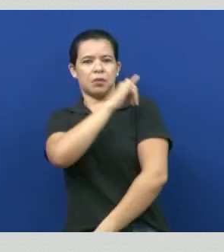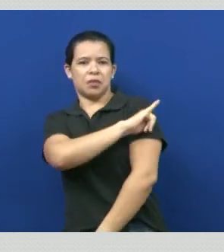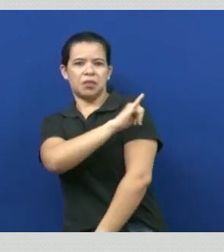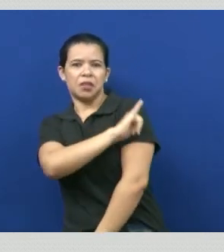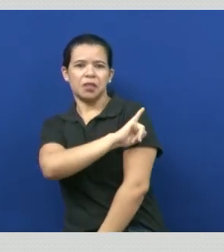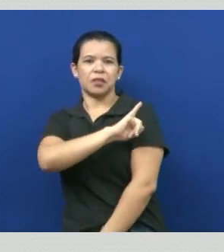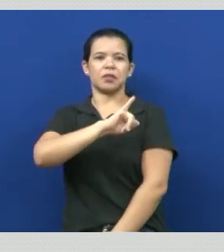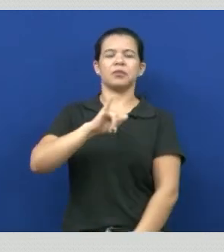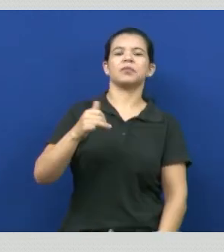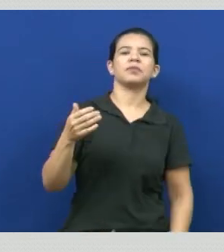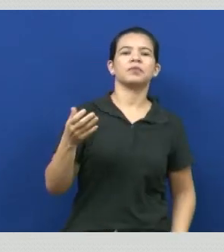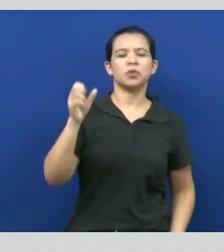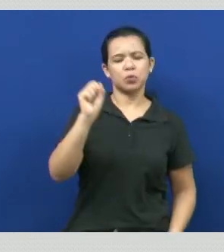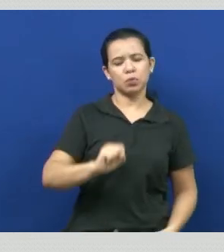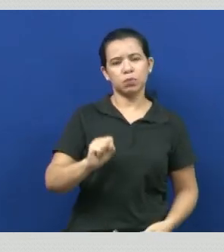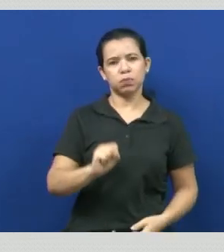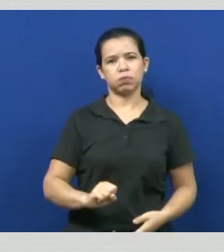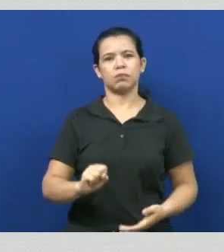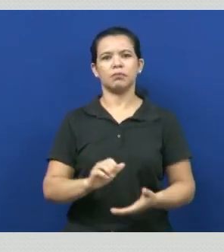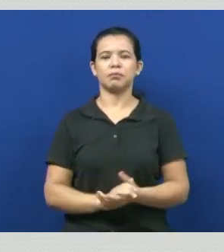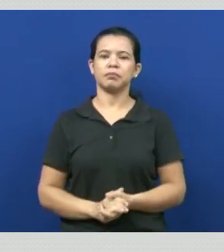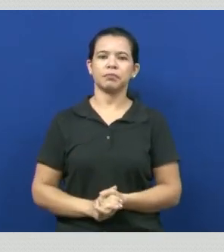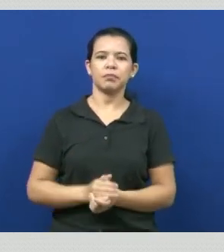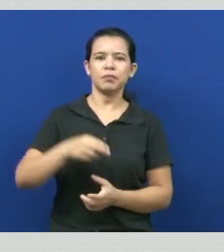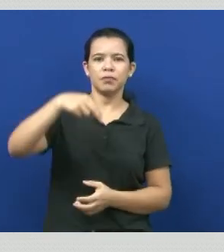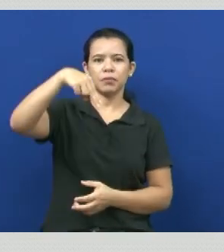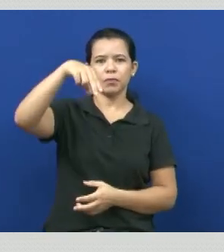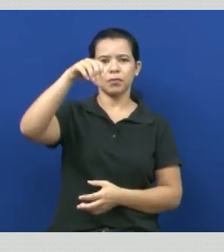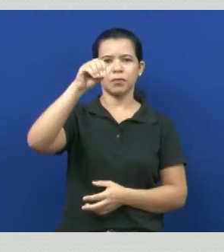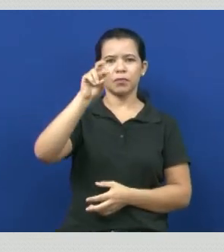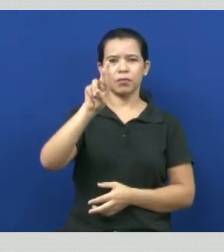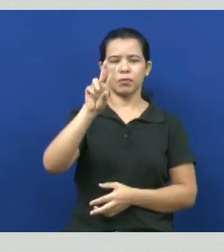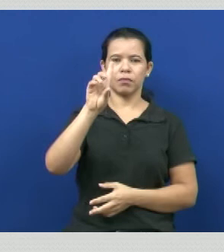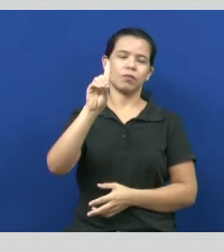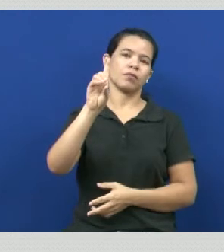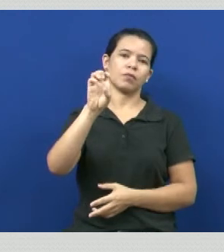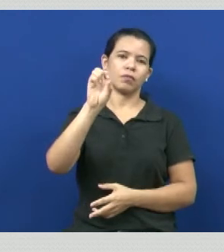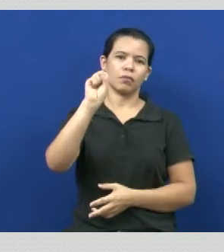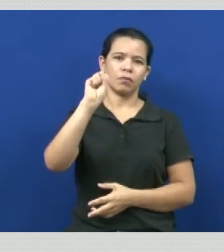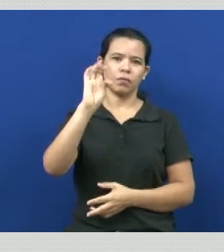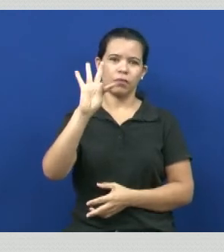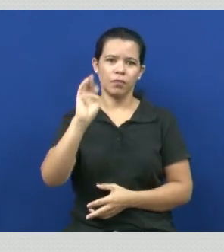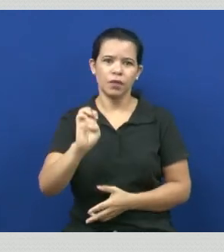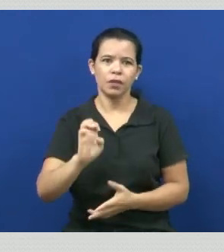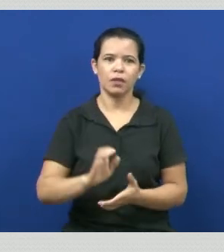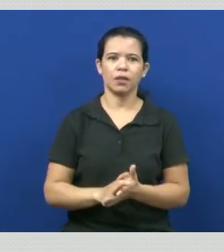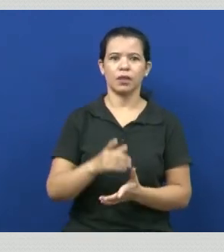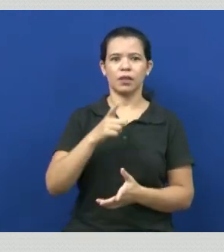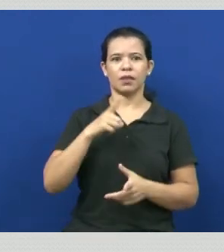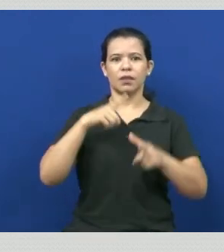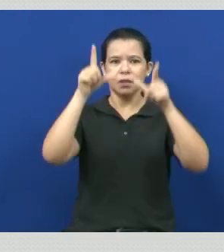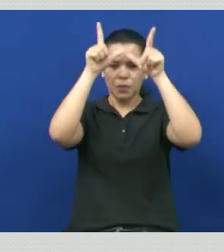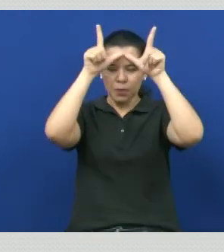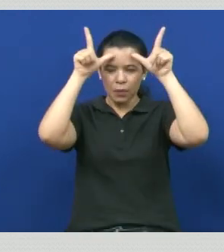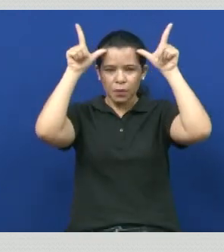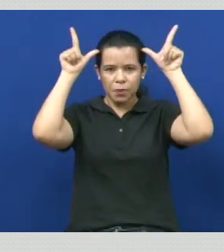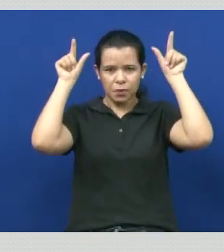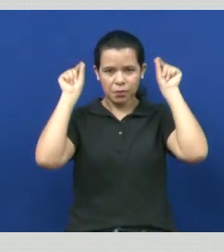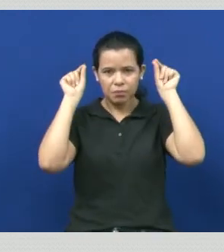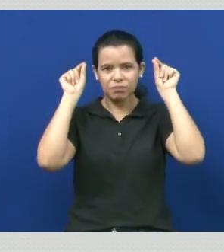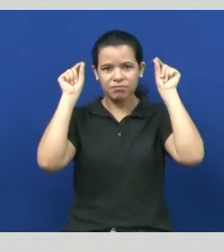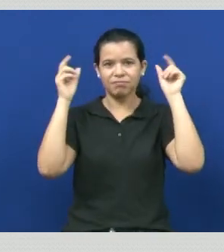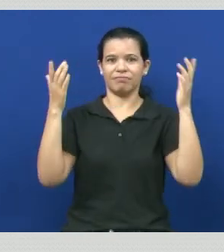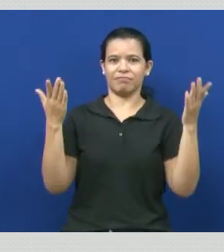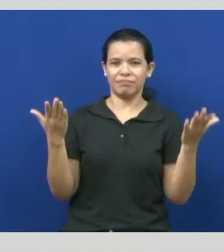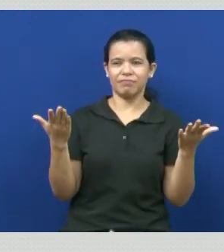No Nordeste era o fenômeno do cangaço. Quem ainda não ouviu falar de Lampião, né? O fanatismo religioso centrado na